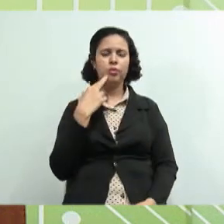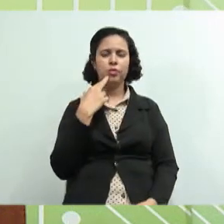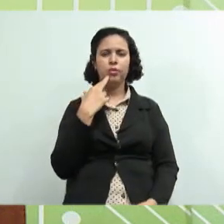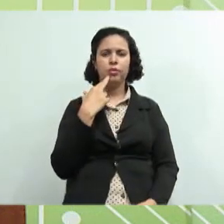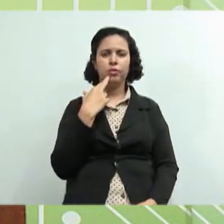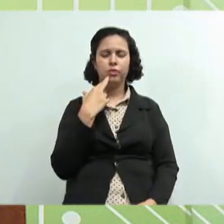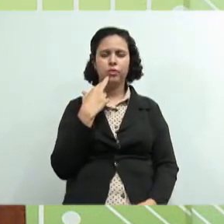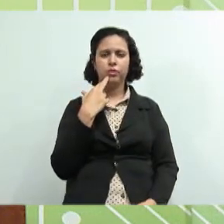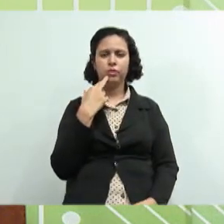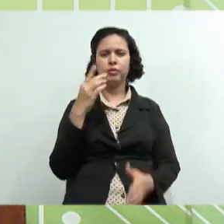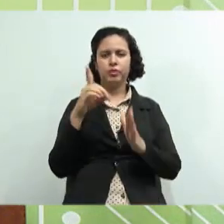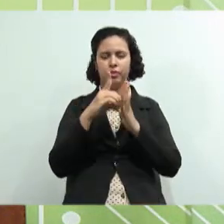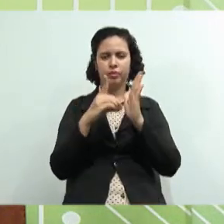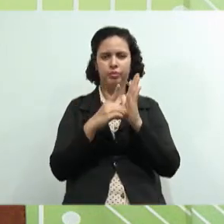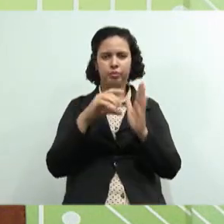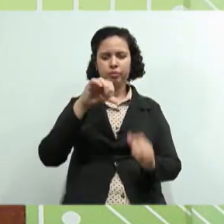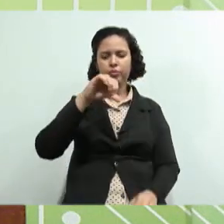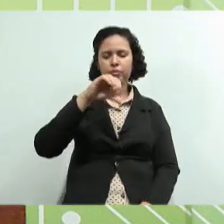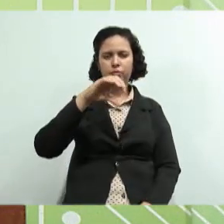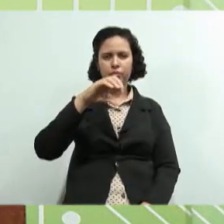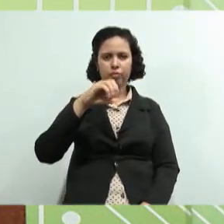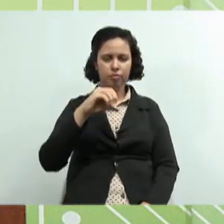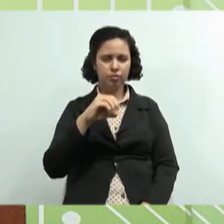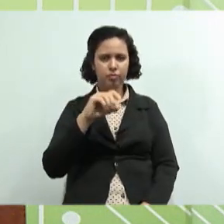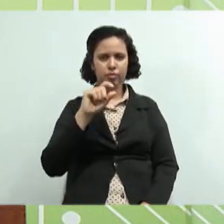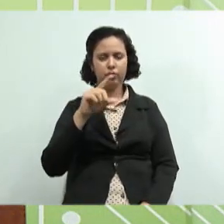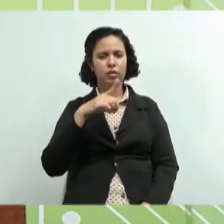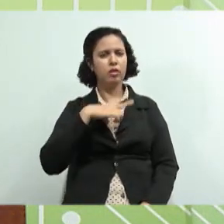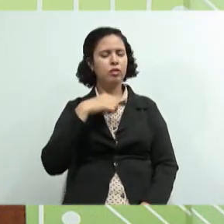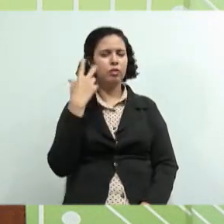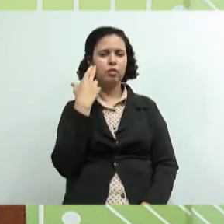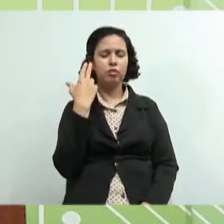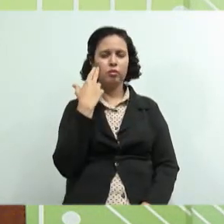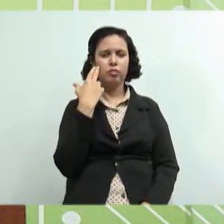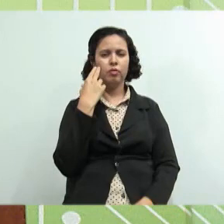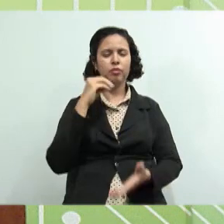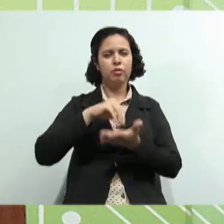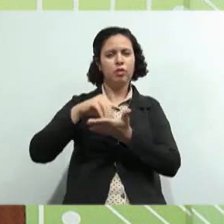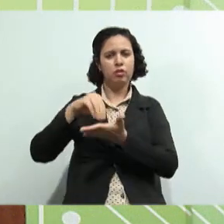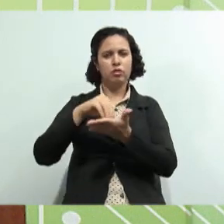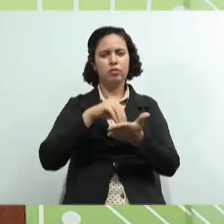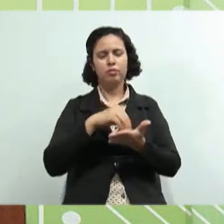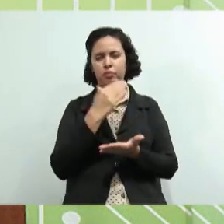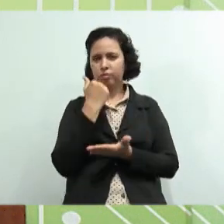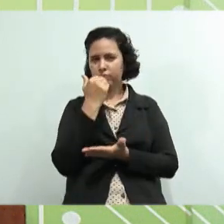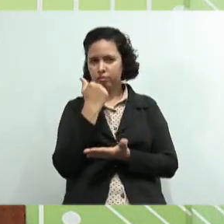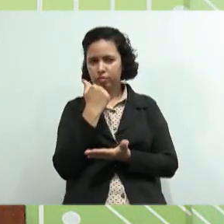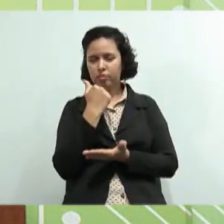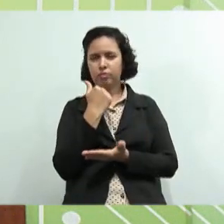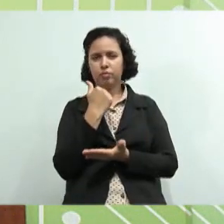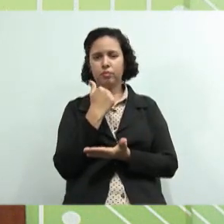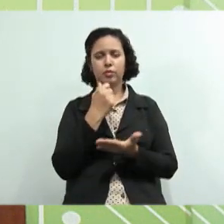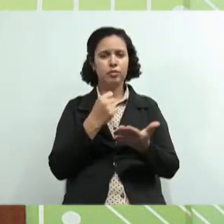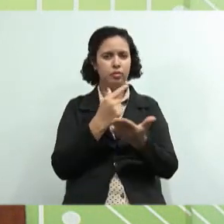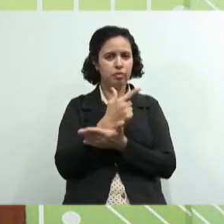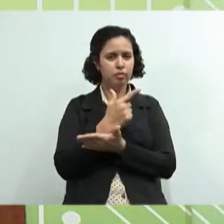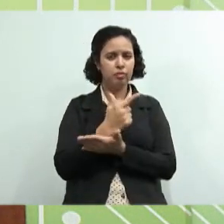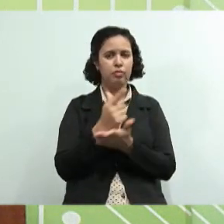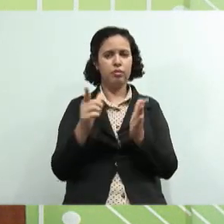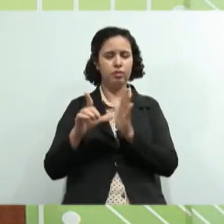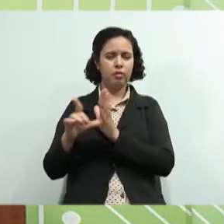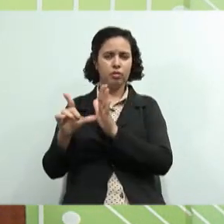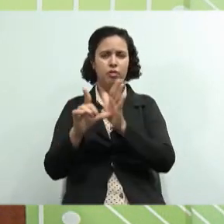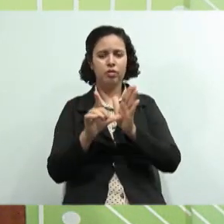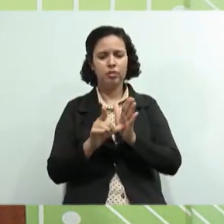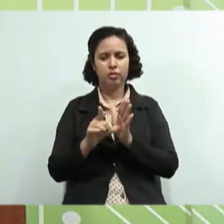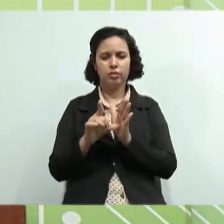começo da década de 90, era comum ser muito escasso a variedade de alimentos disponíveis para a gente adquirir nos mercados. Eu